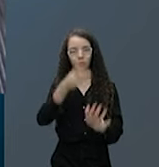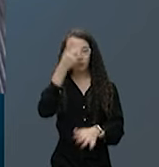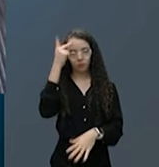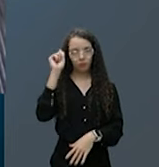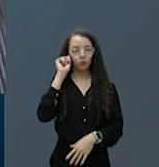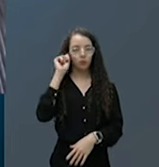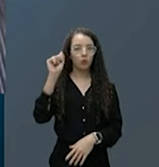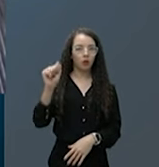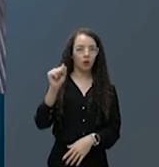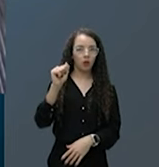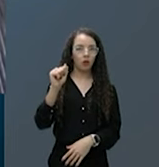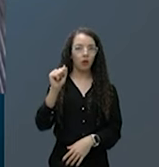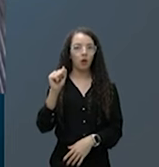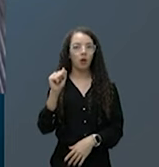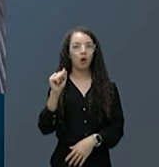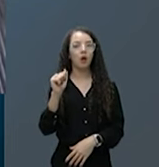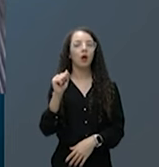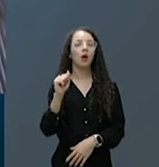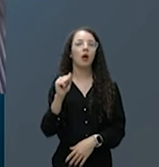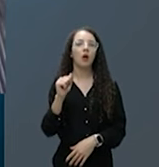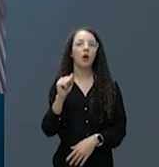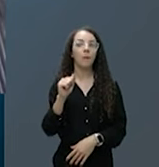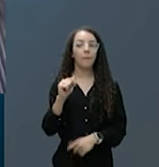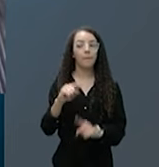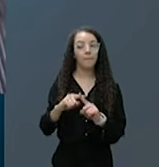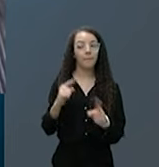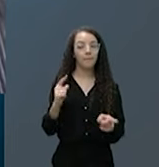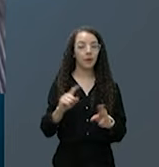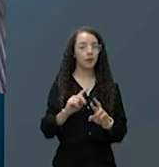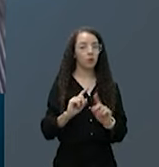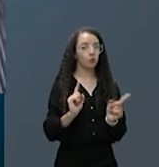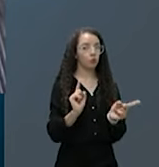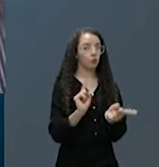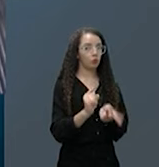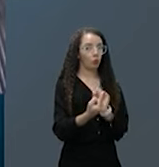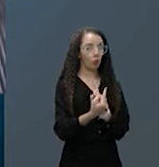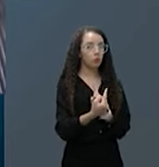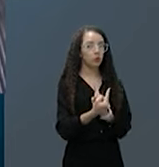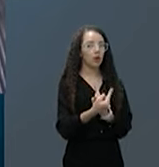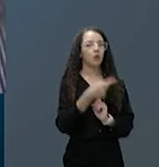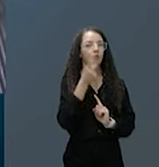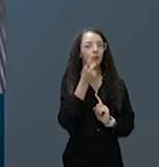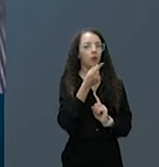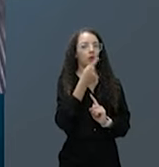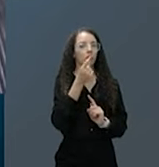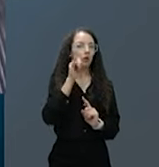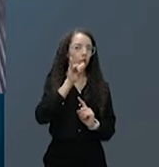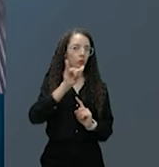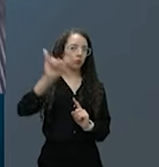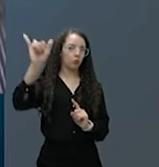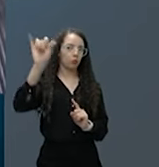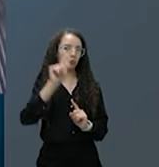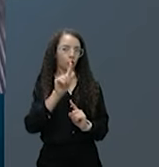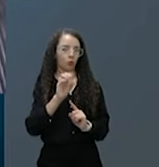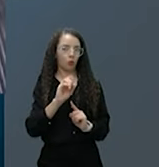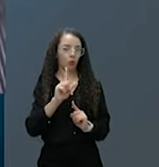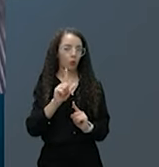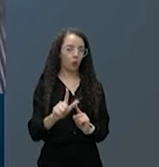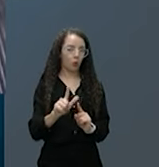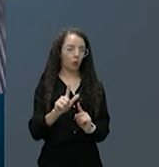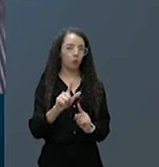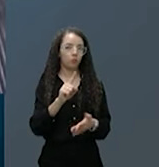agravante assevera que foi a Gol que rescindiu a contratação de trabalho. O caso dos autos não se